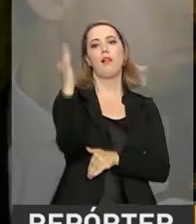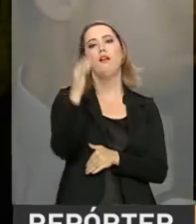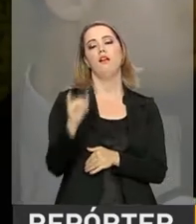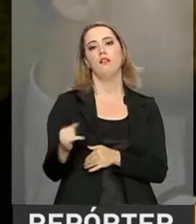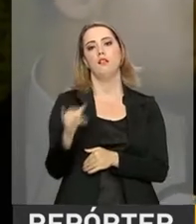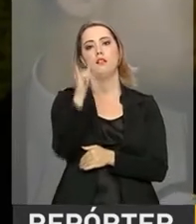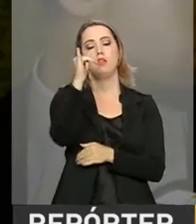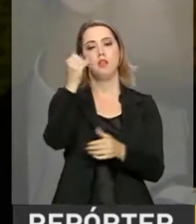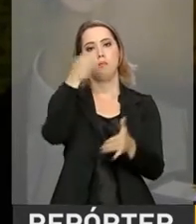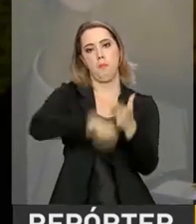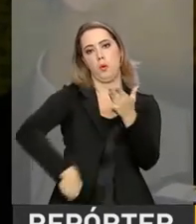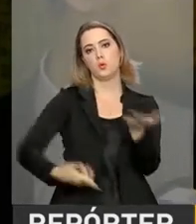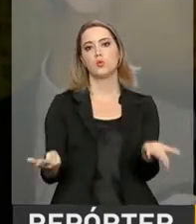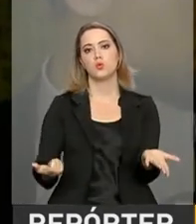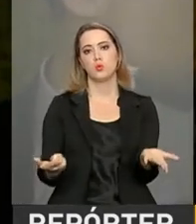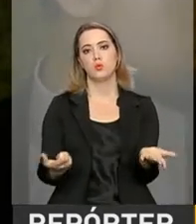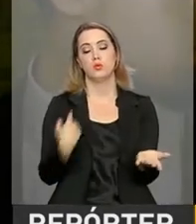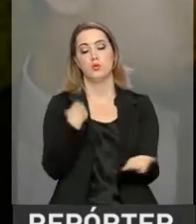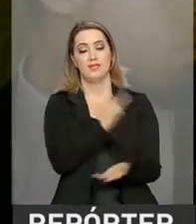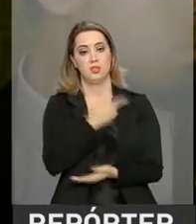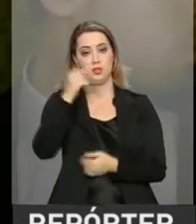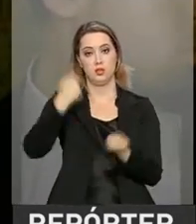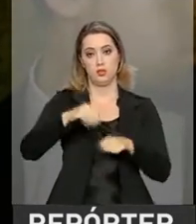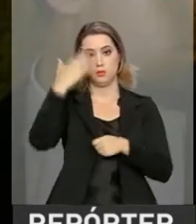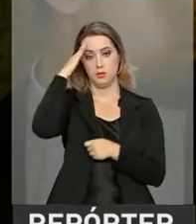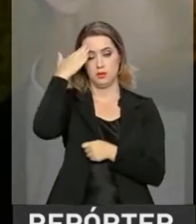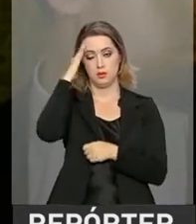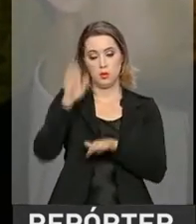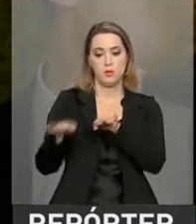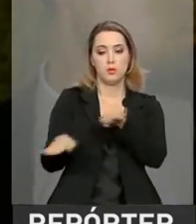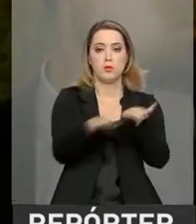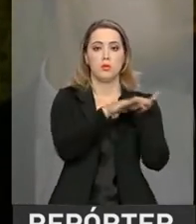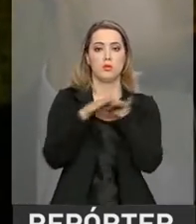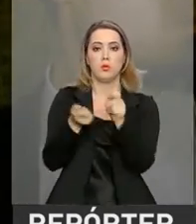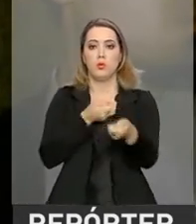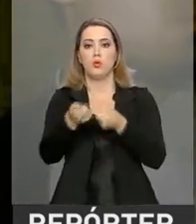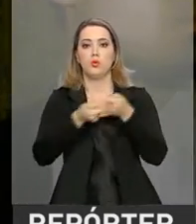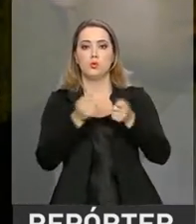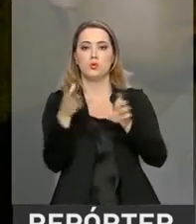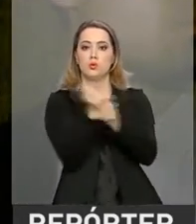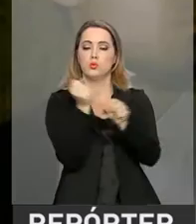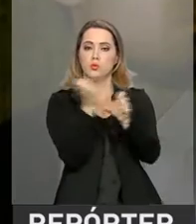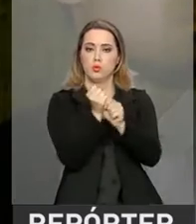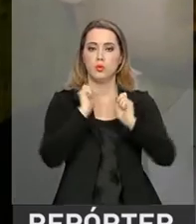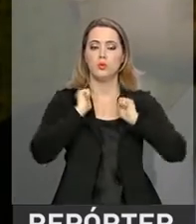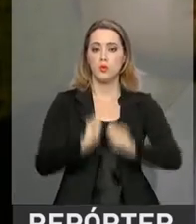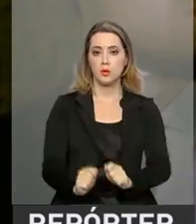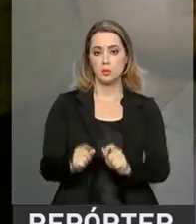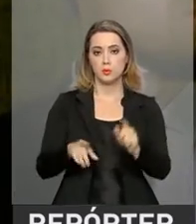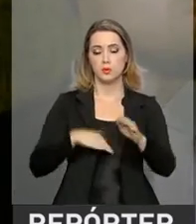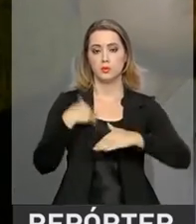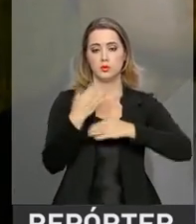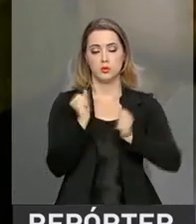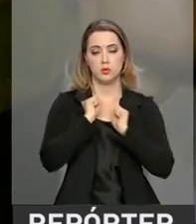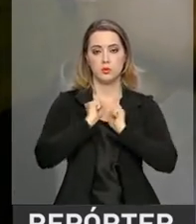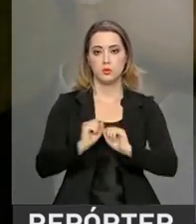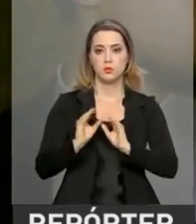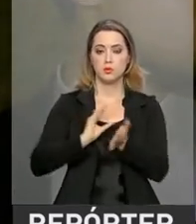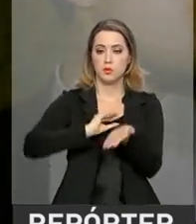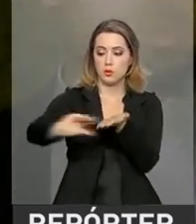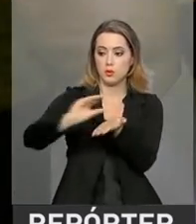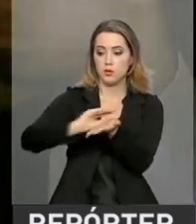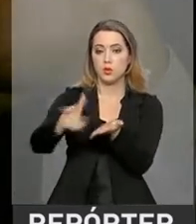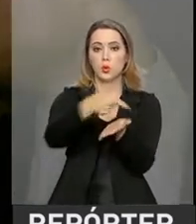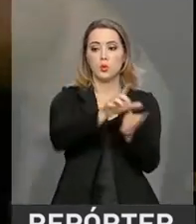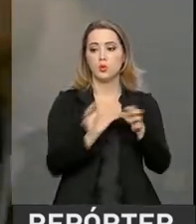a reorganização contas que a gente tem que entender que o reequilíbrio das contas era a garantia que nós teremos investimentos no setor público